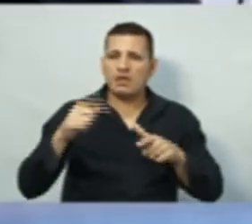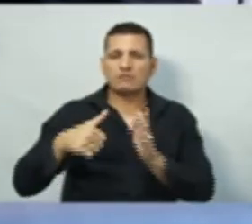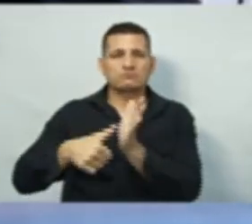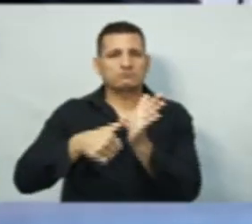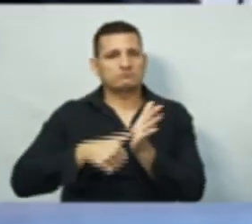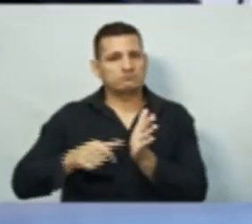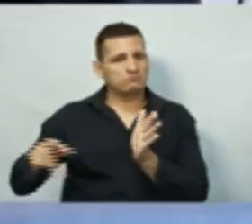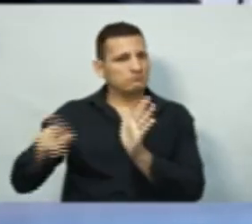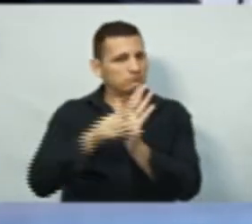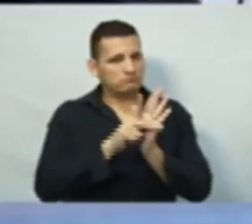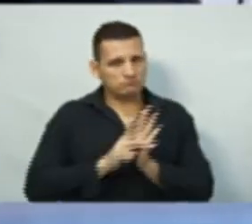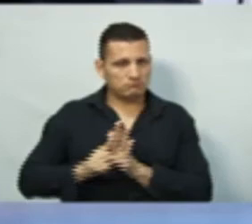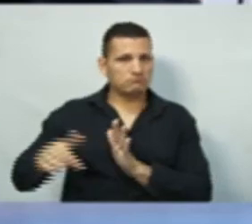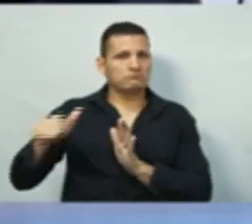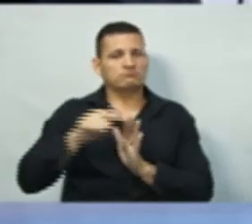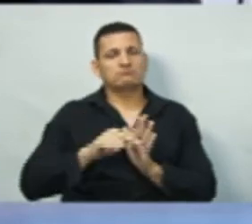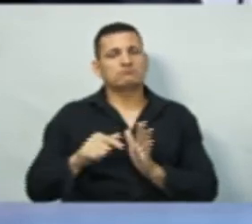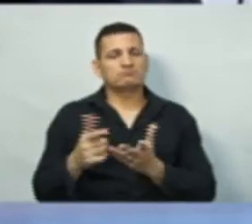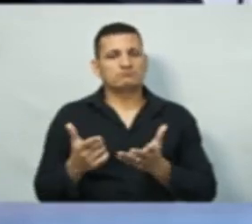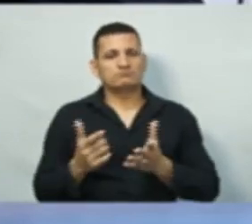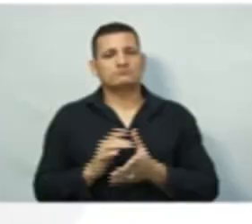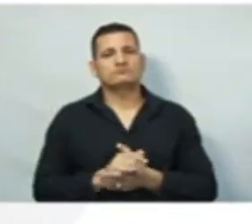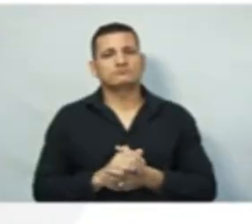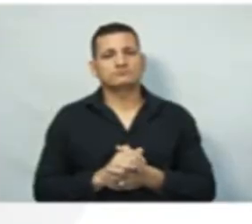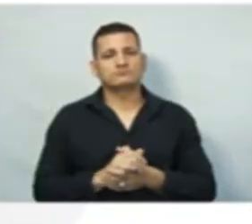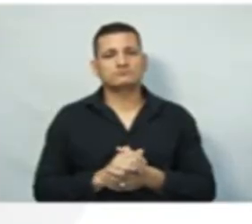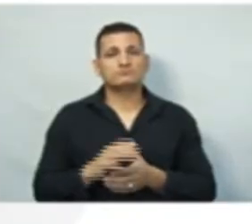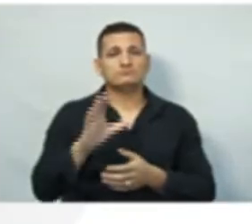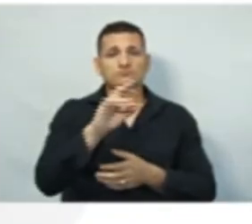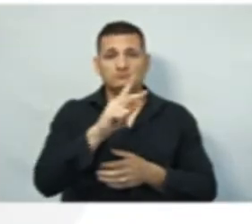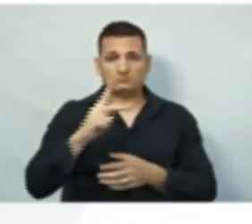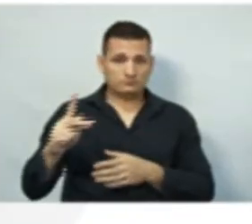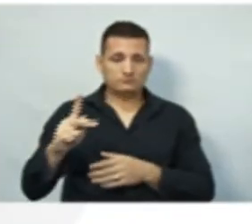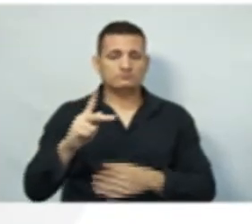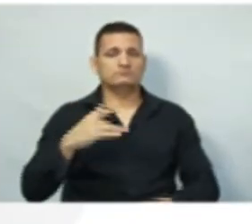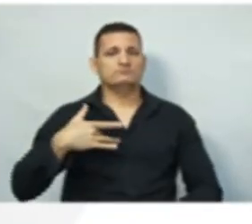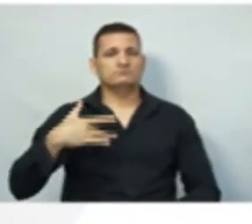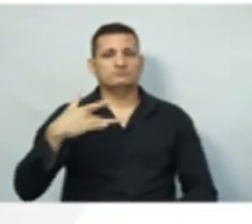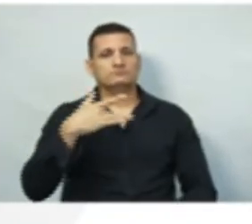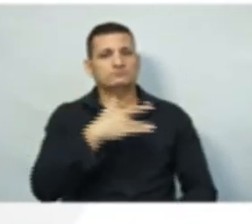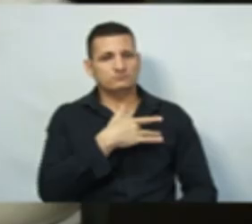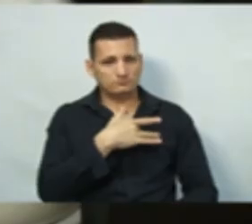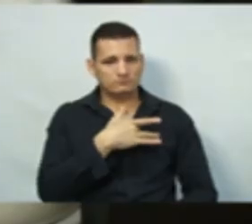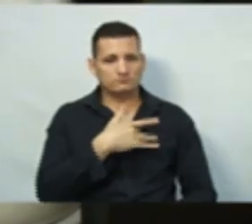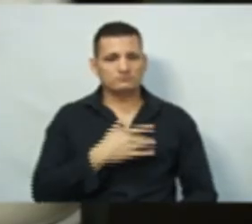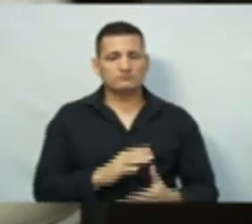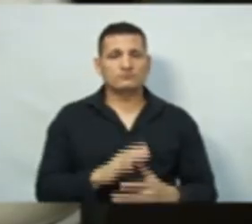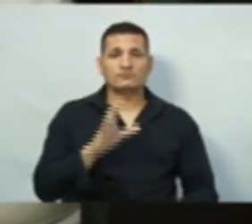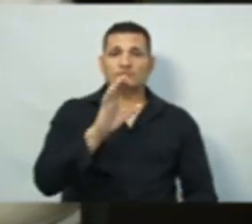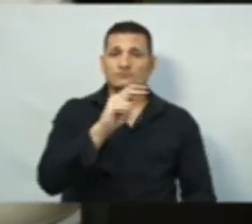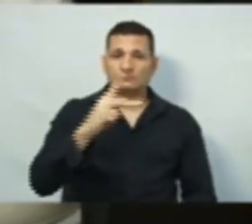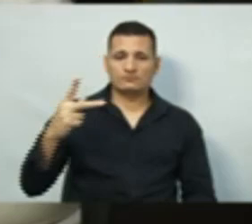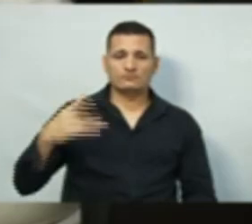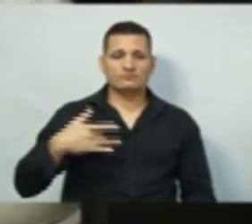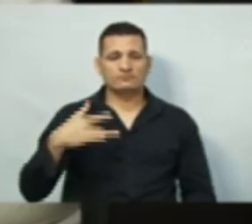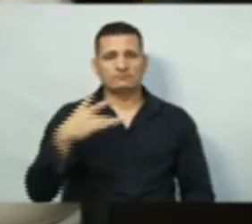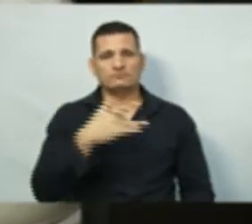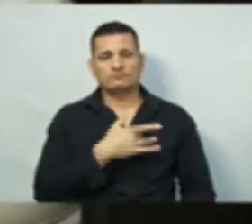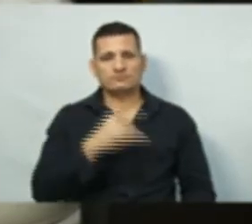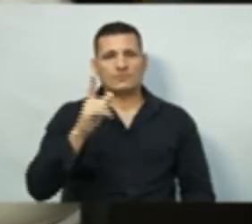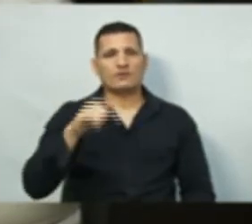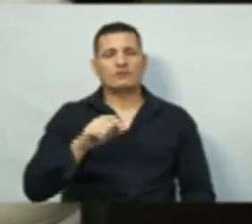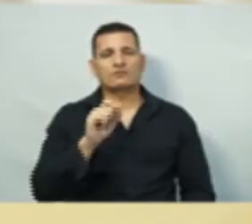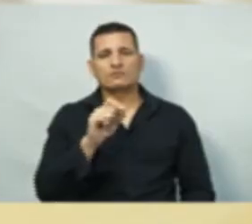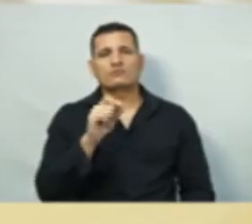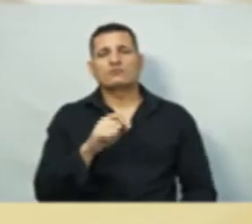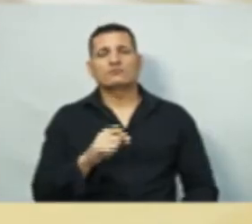cooperativa e não há proprietários que não trabalhem nela. Cooperativismo de saúde. As cooperativas de saúde são resultado